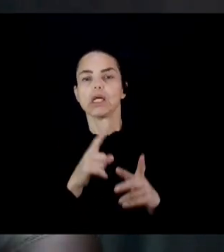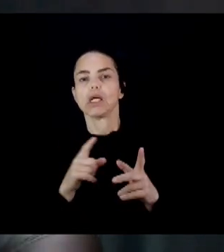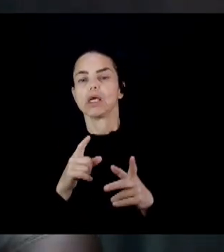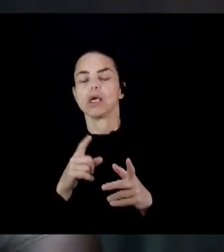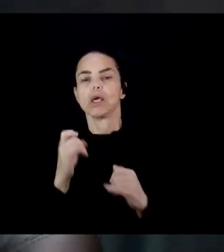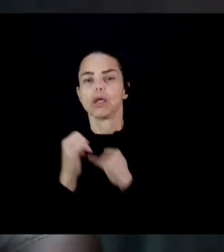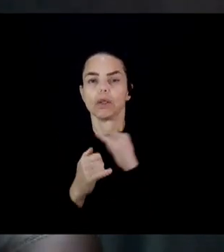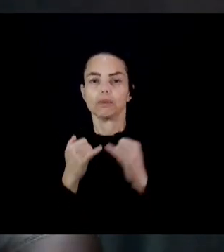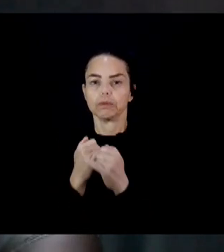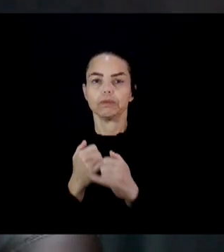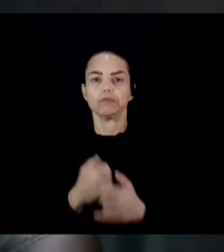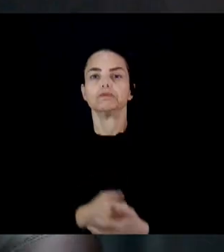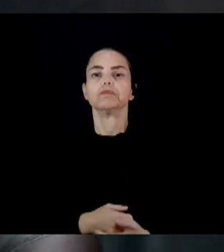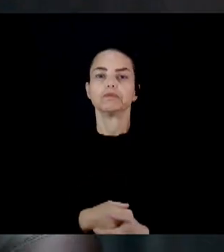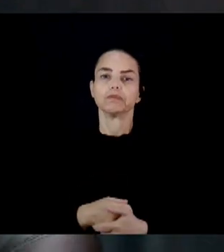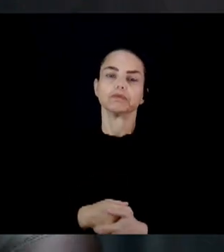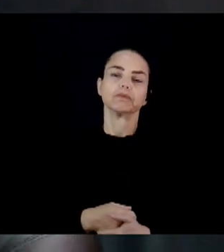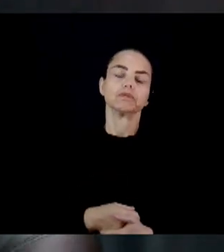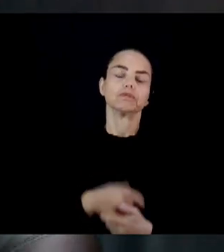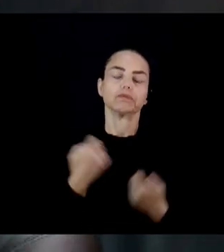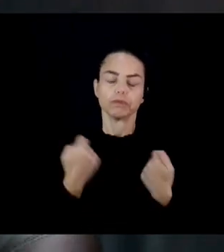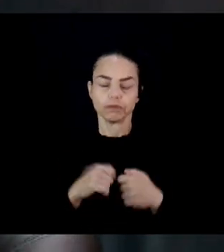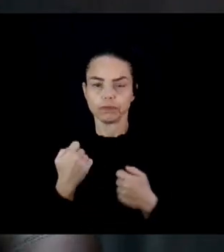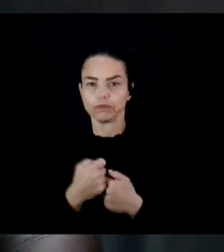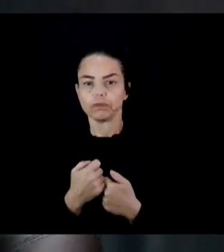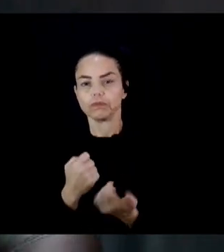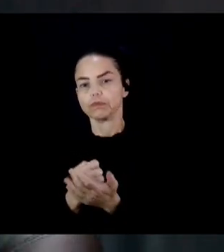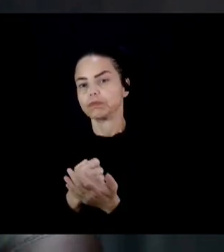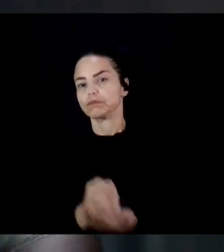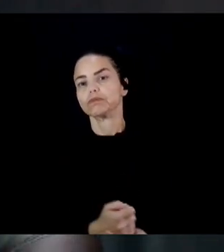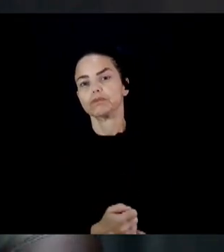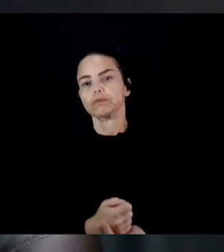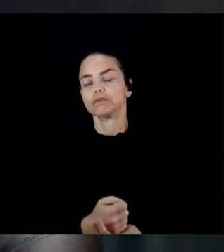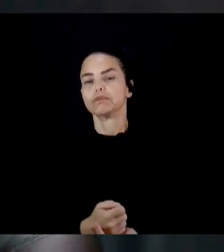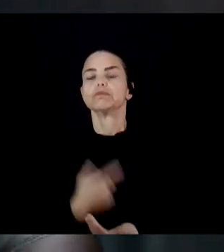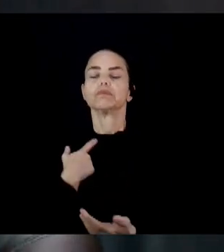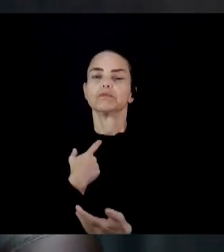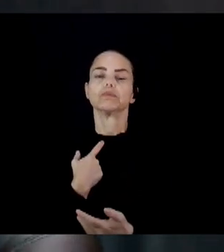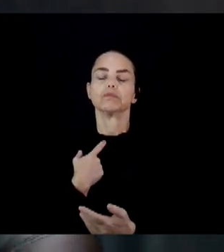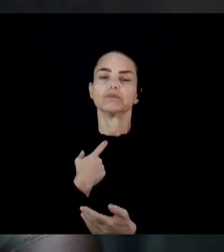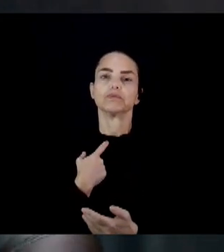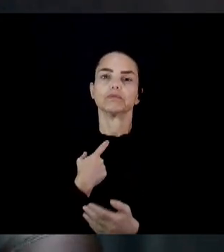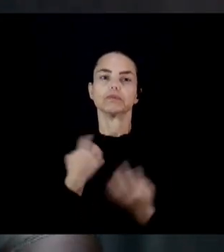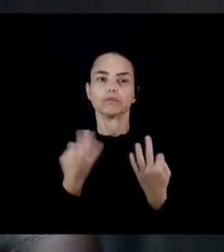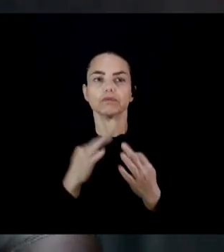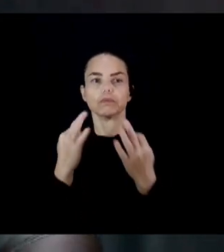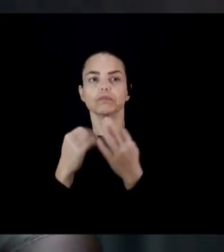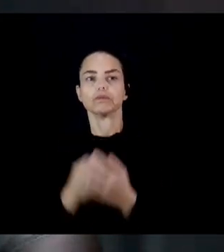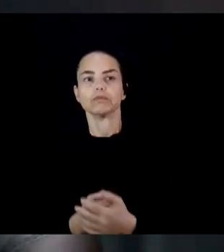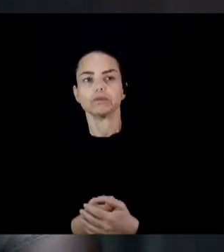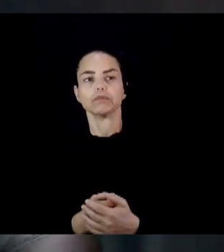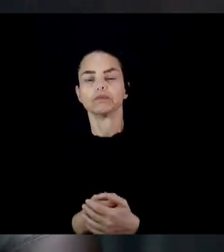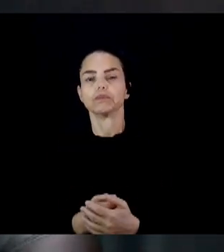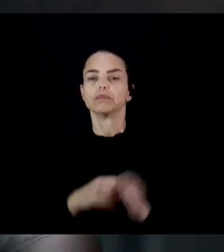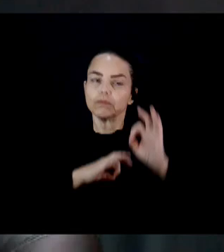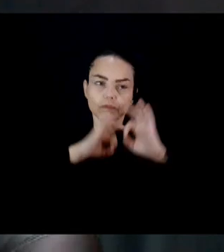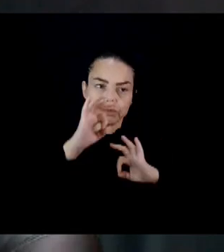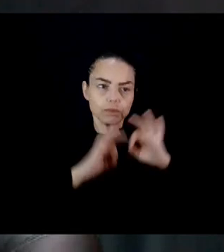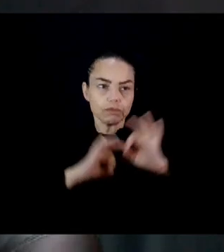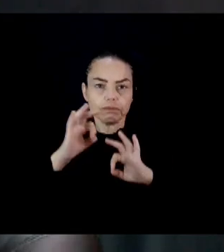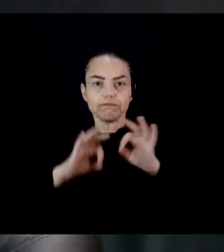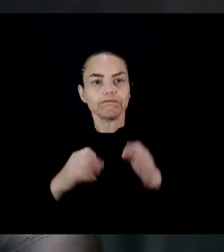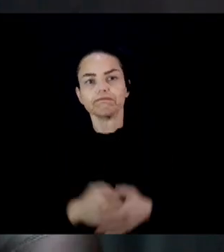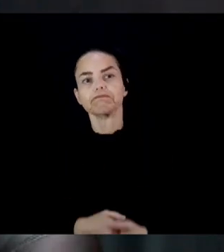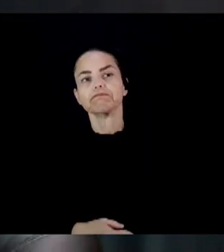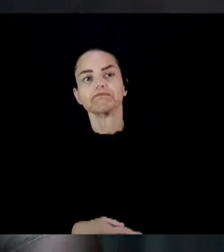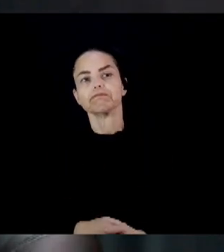assim, precisa de um certo auxílio, porque você entregar uma tecnologia para o idoso e não fazer uma preparação, ele provavelmente